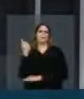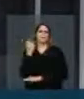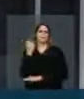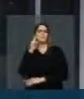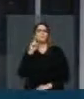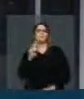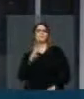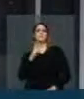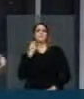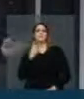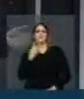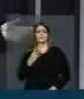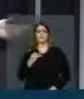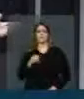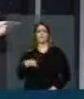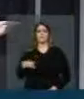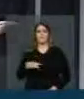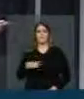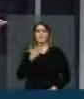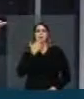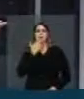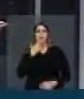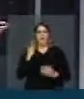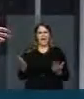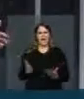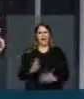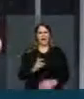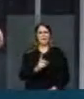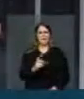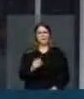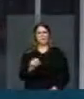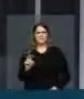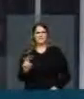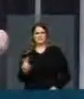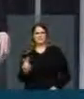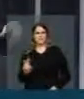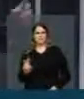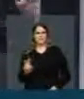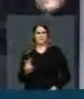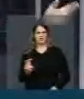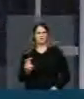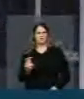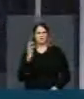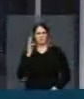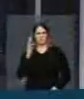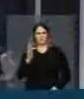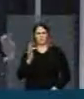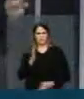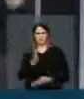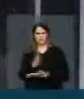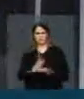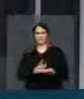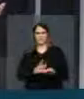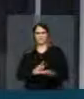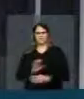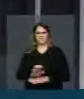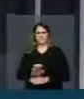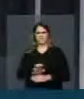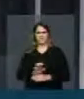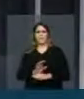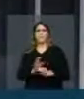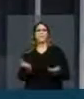áreas indígenas. Agora estão falando em 105 áreas. Daqui um dia vamos pegar a metade do Rio Grande. E qual é a tradição